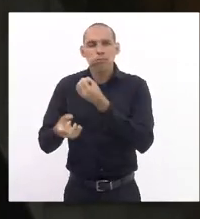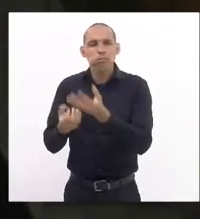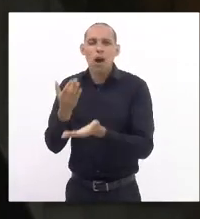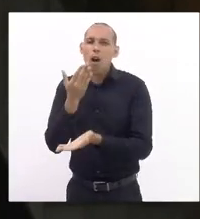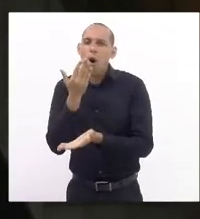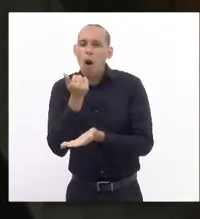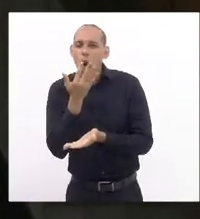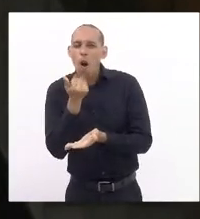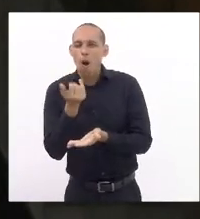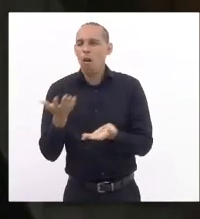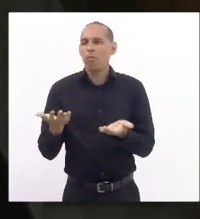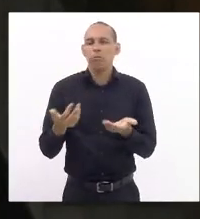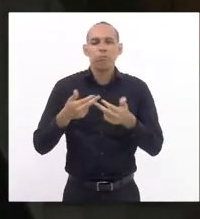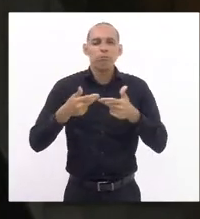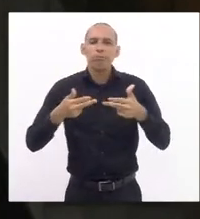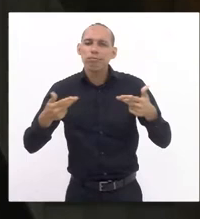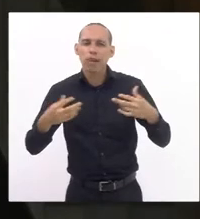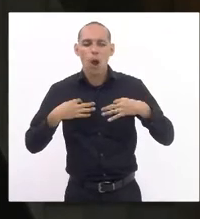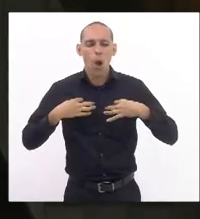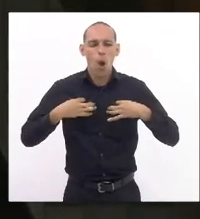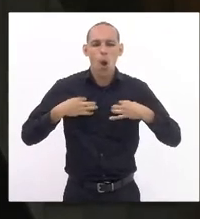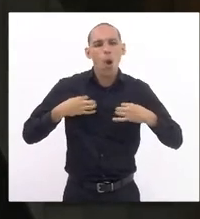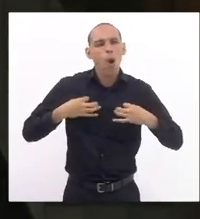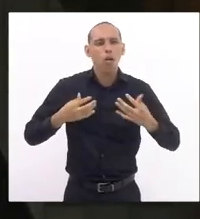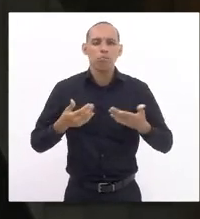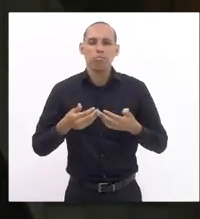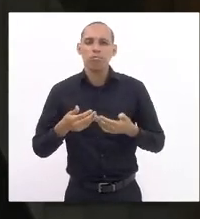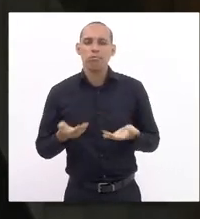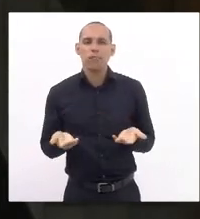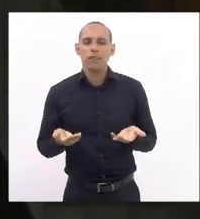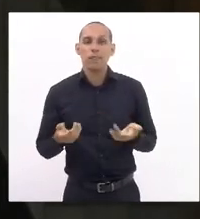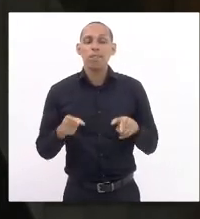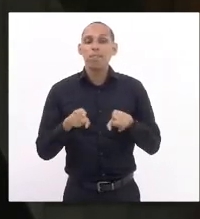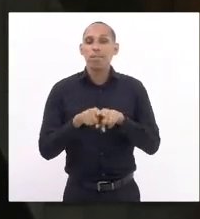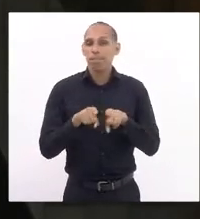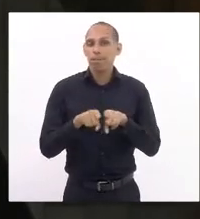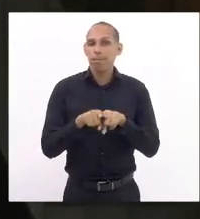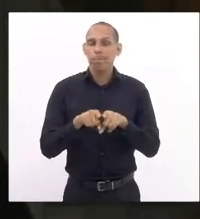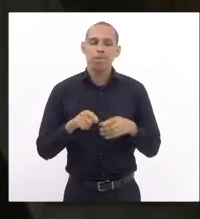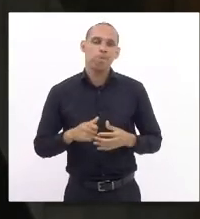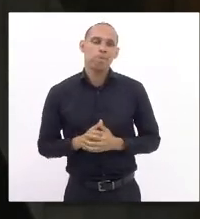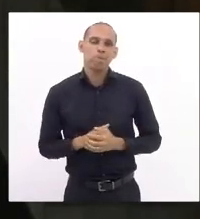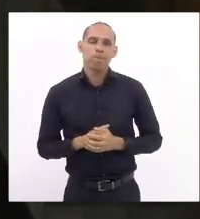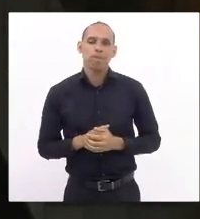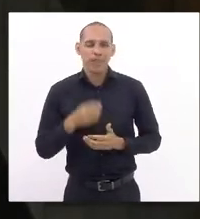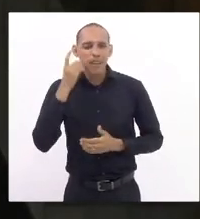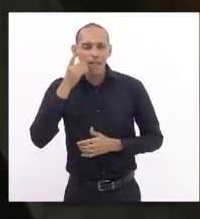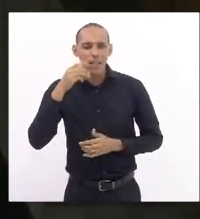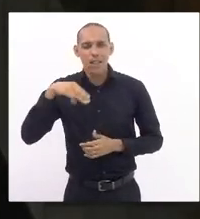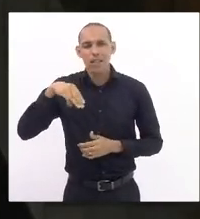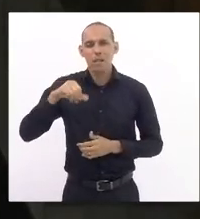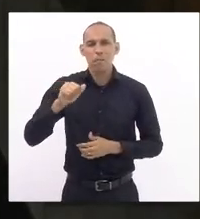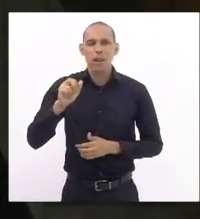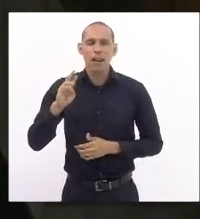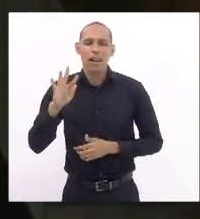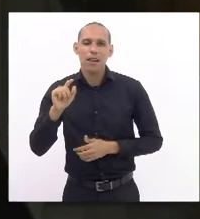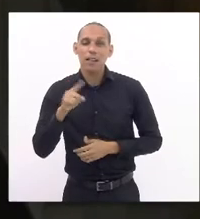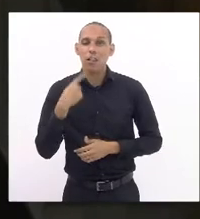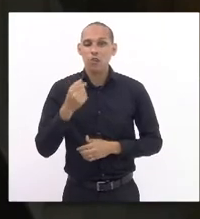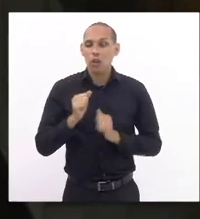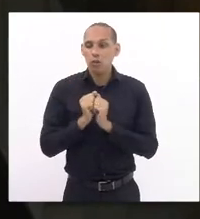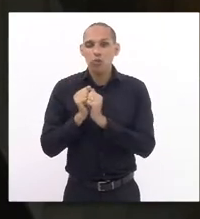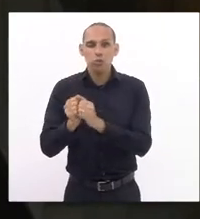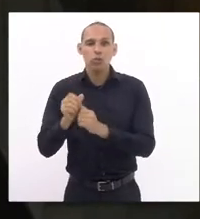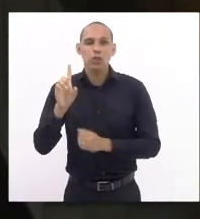mantimentos, alimentos, roupas. Estivemos, deputada Marta, pessoalmente conversando com Dom